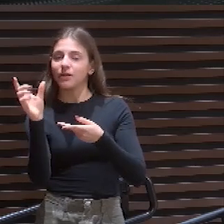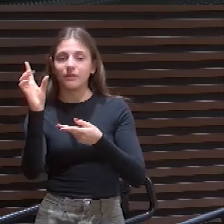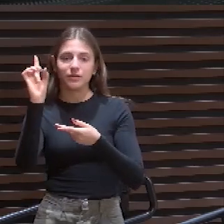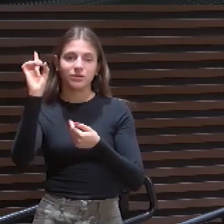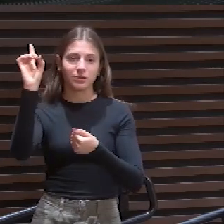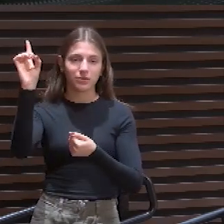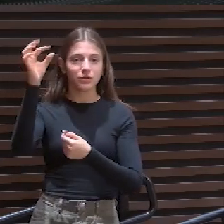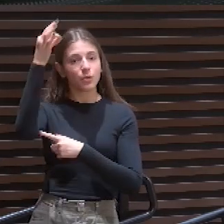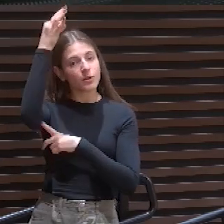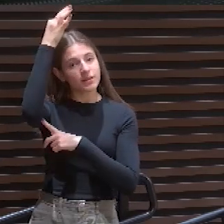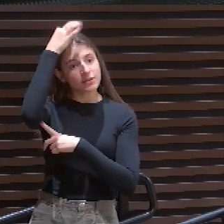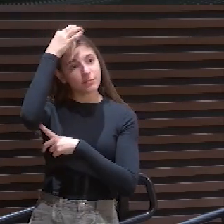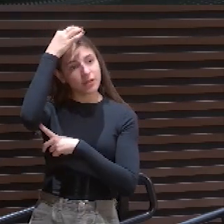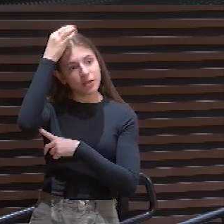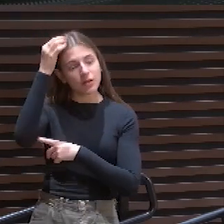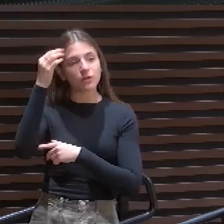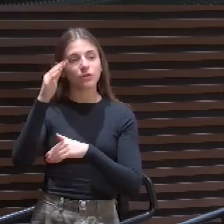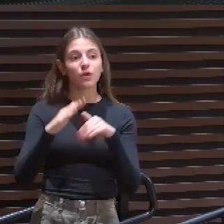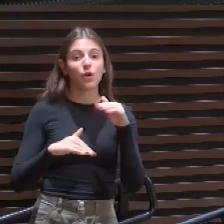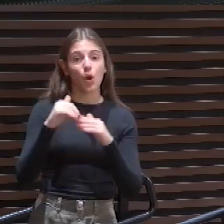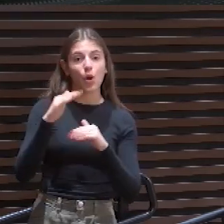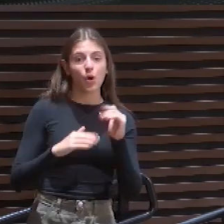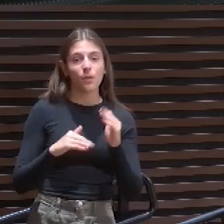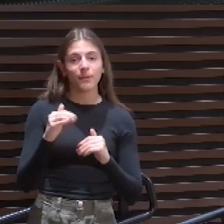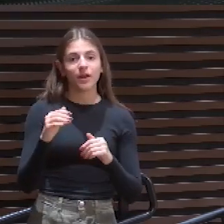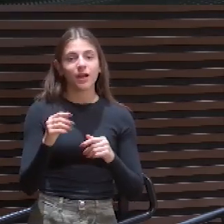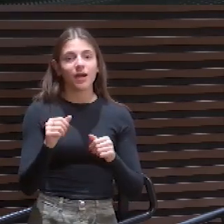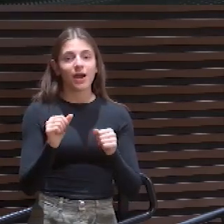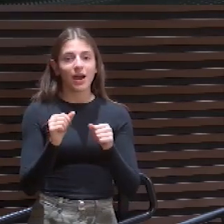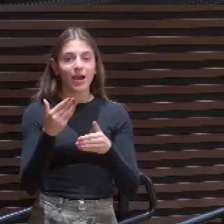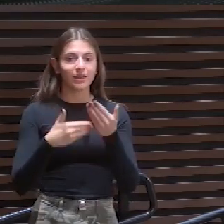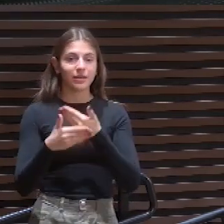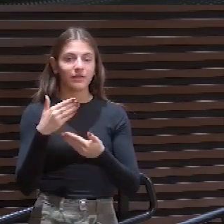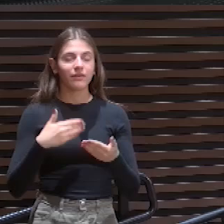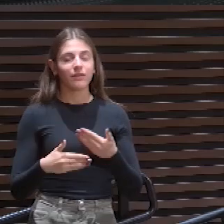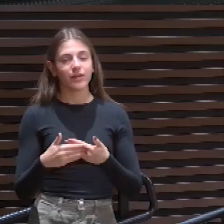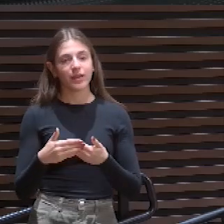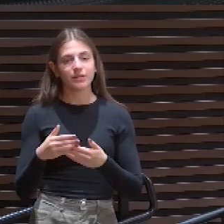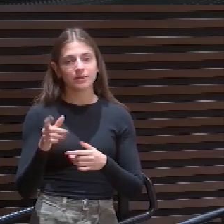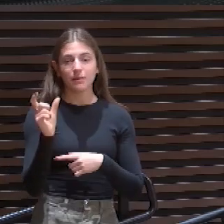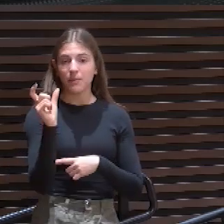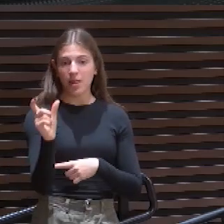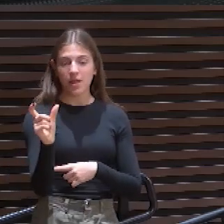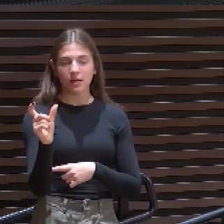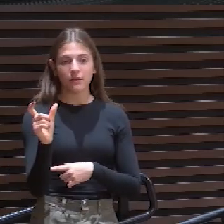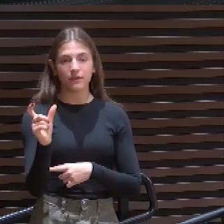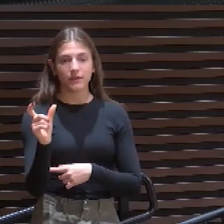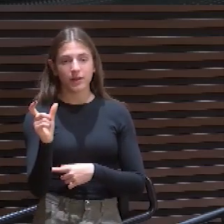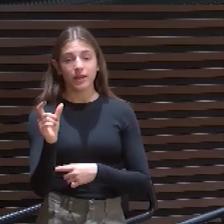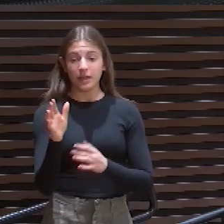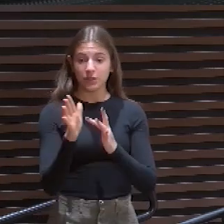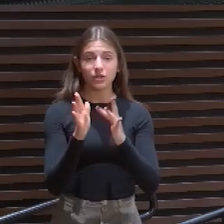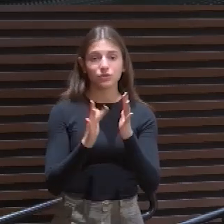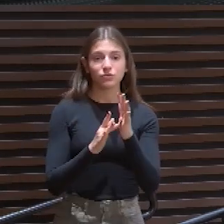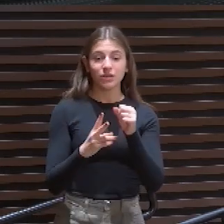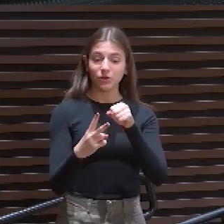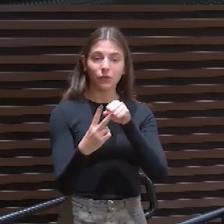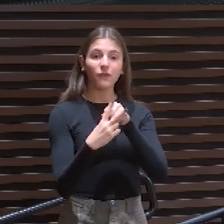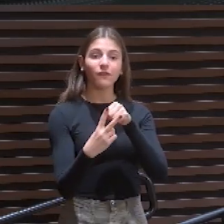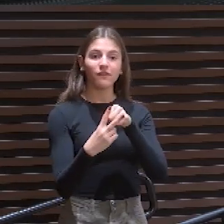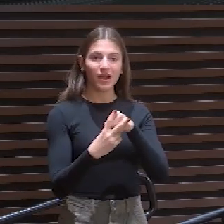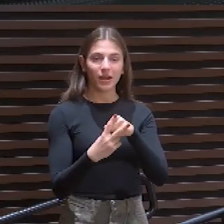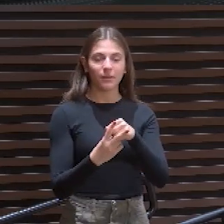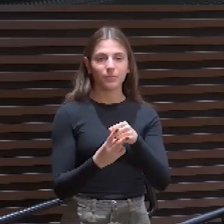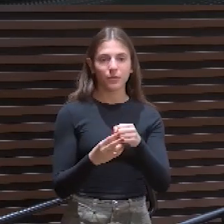Espírito age por meio da palavra revelada. E Jesus é o Verbo encarnado.